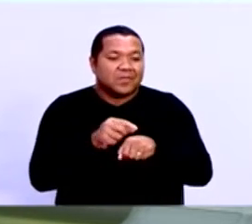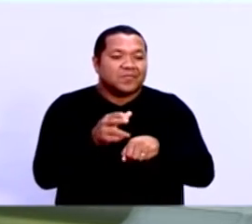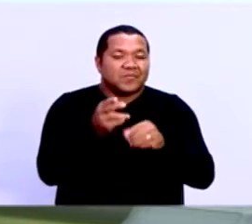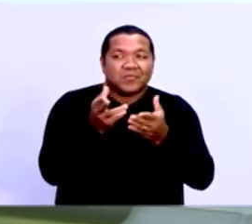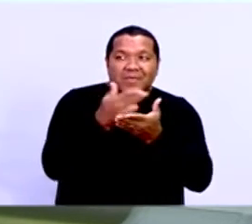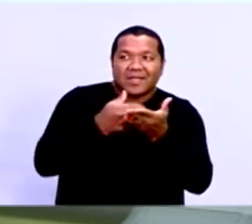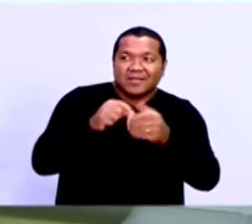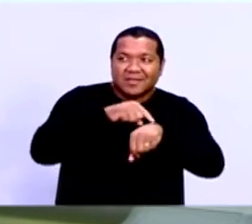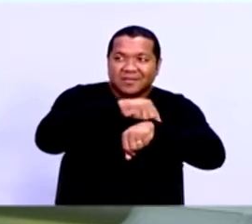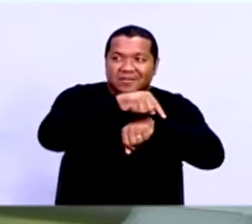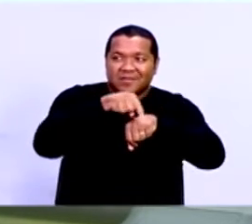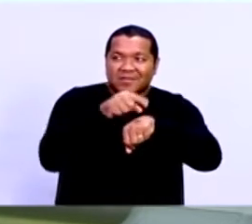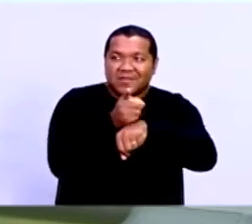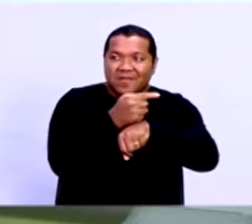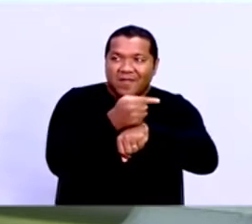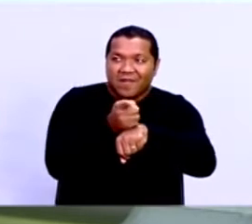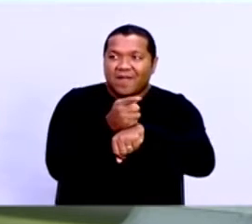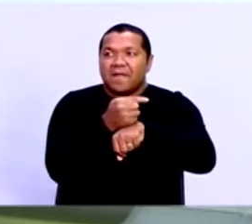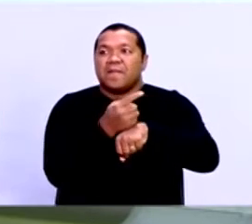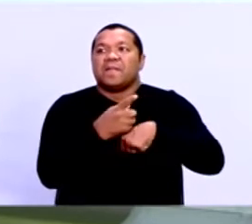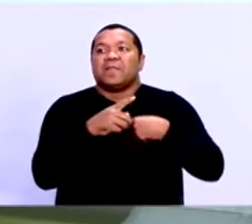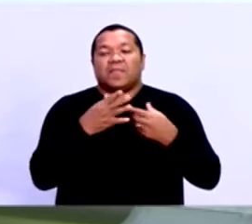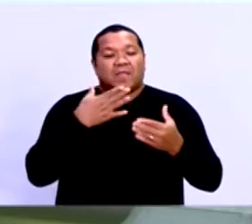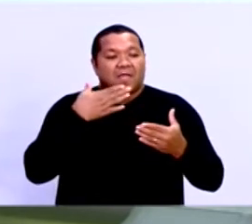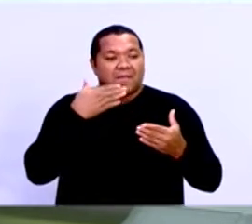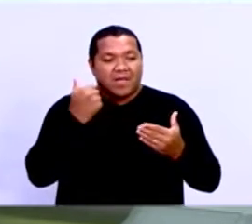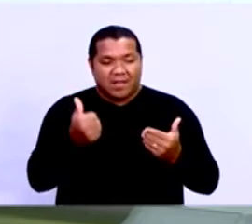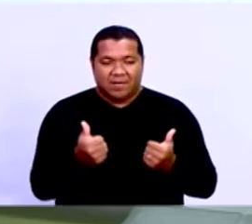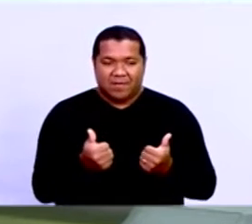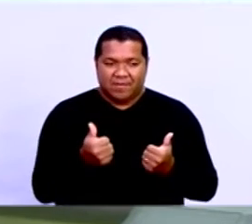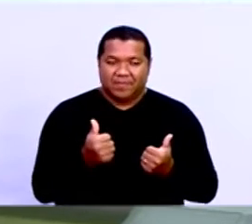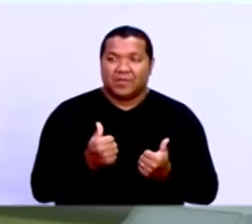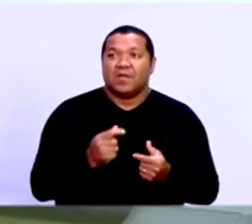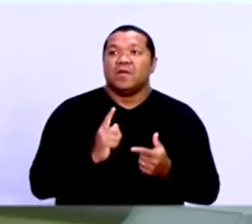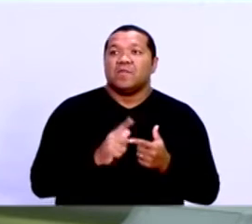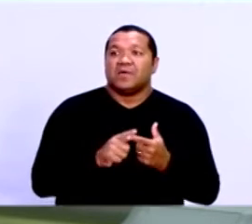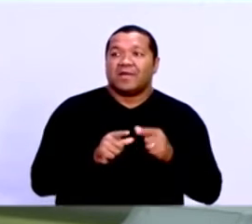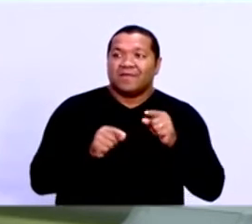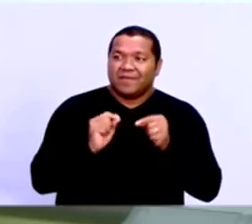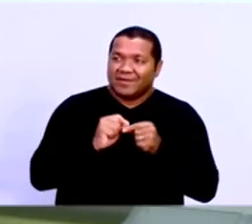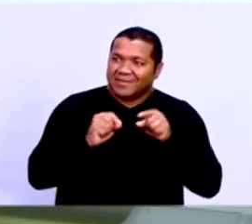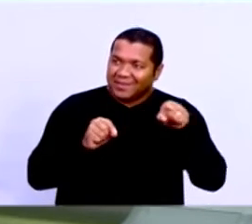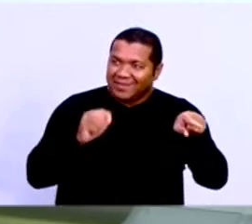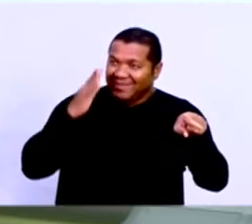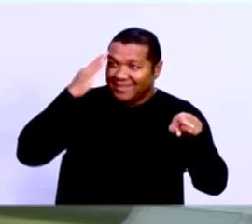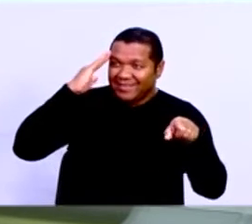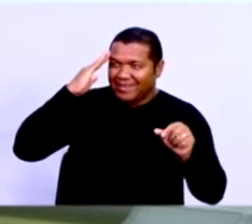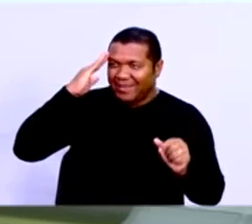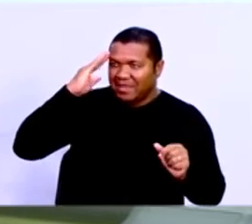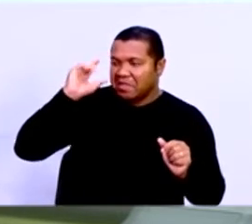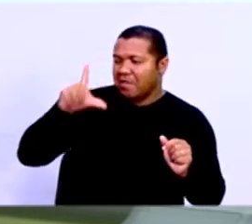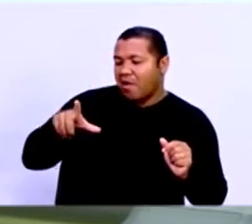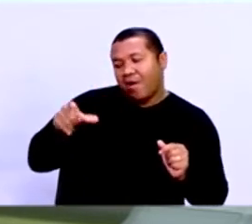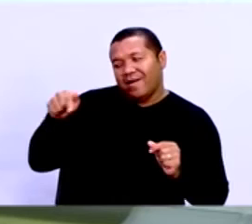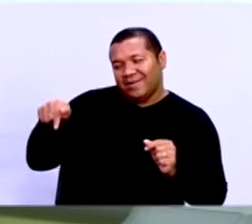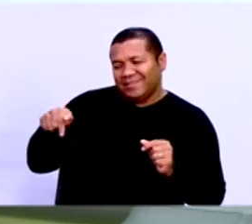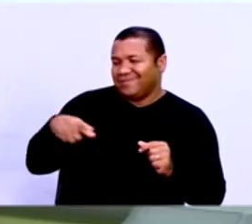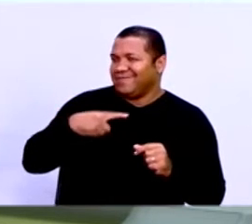e fazer com que o cliente entenda que às vezes essas coisas impossíveis que eles pedem a gente vai é